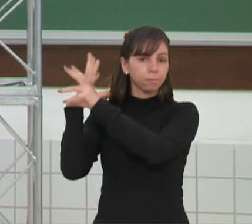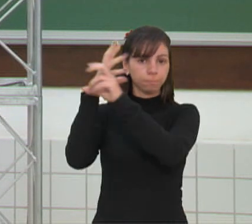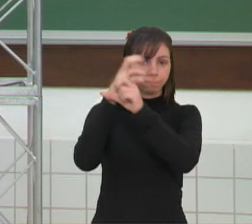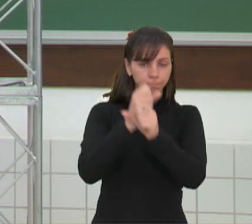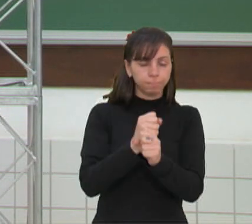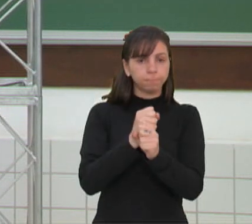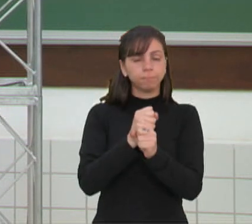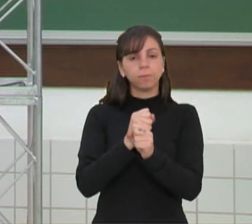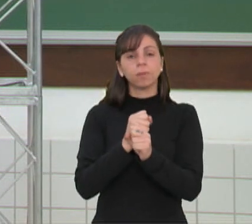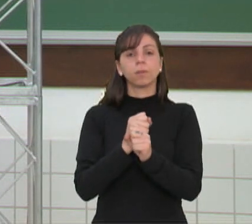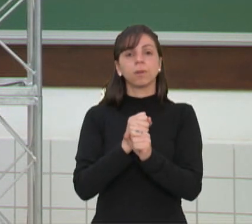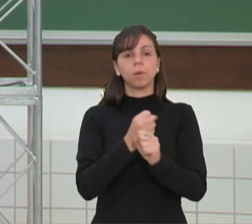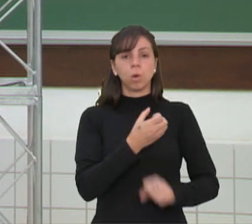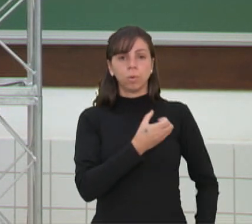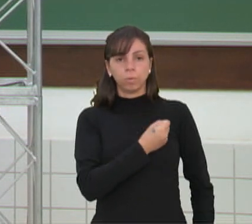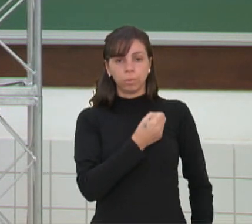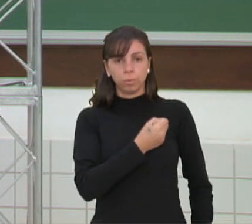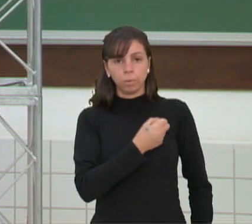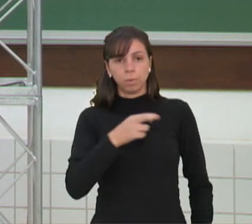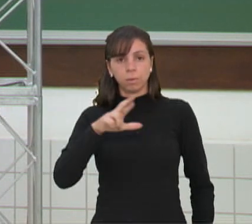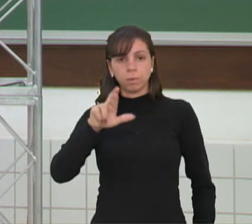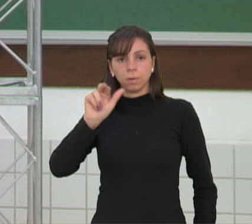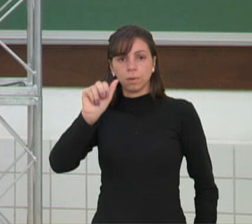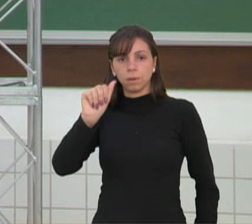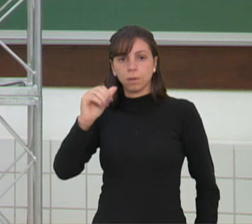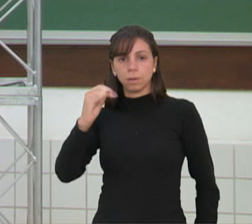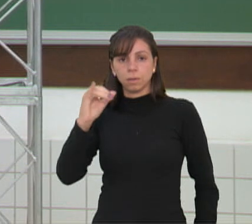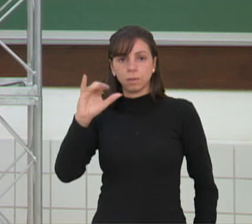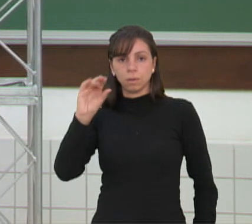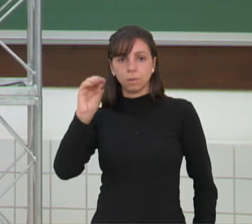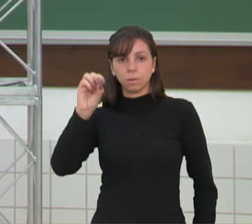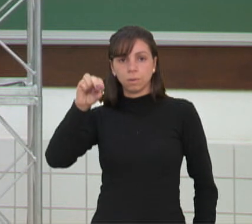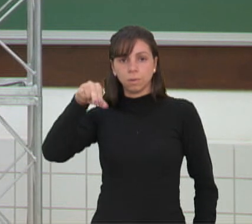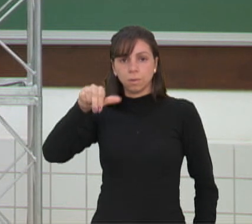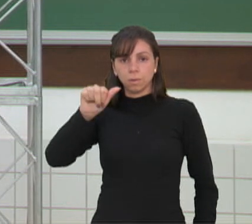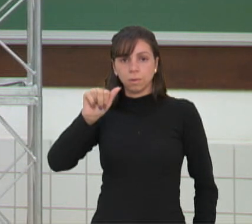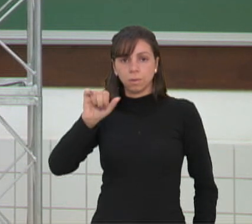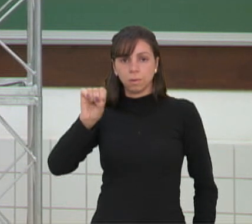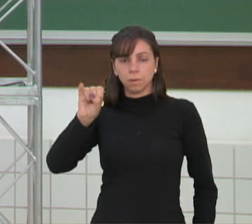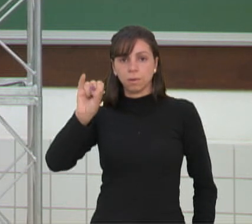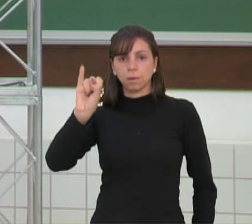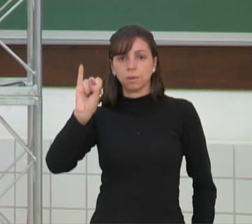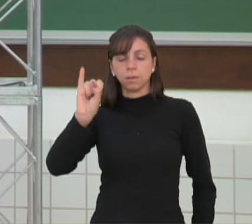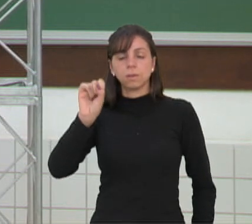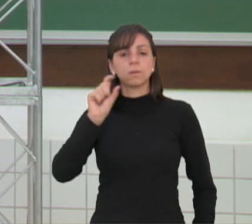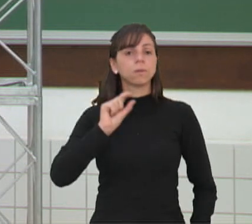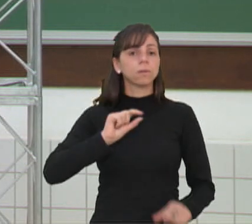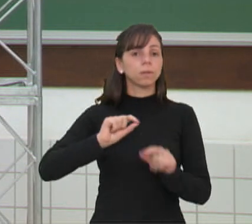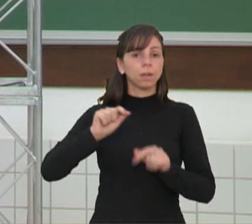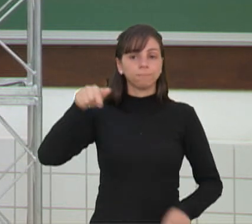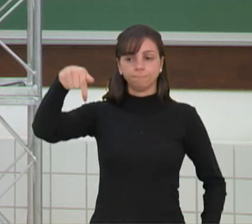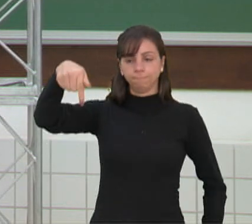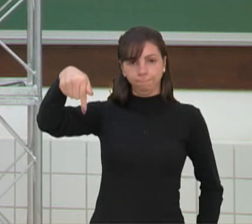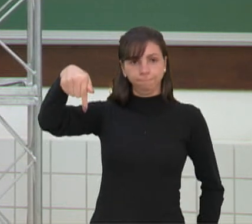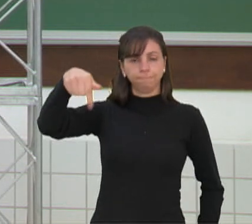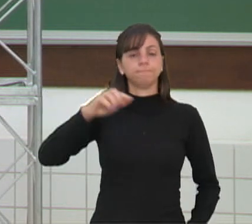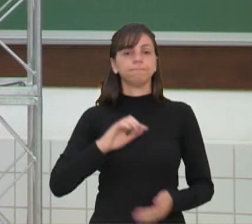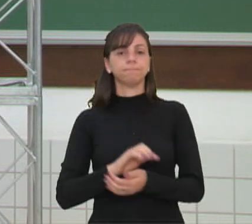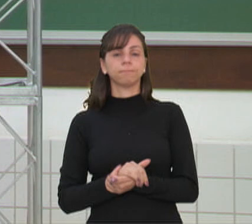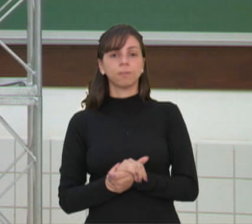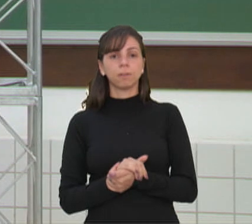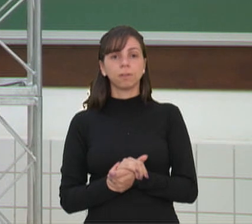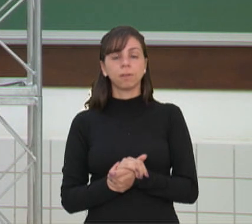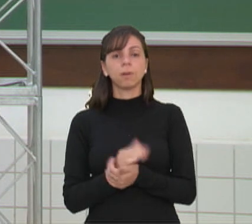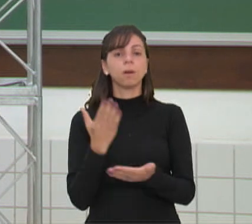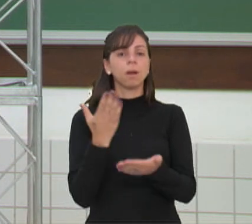racionais. Nas aulas anteriores nós finalizamos o estudo de monômios e polinômios e agora nós vamos revisar o que nós vimos aí